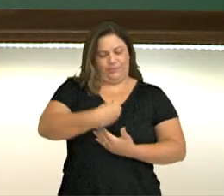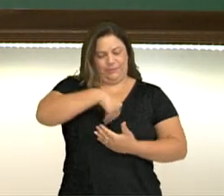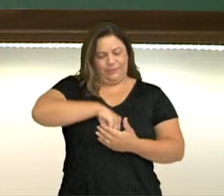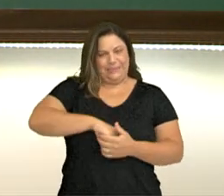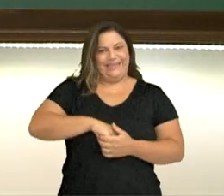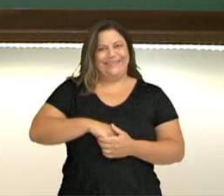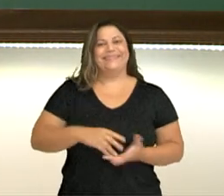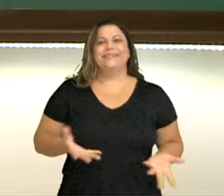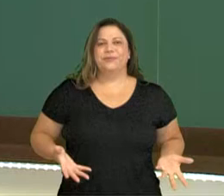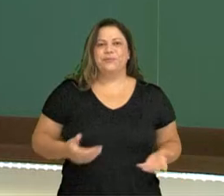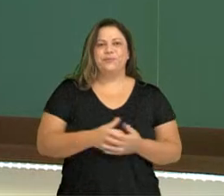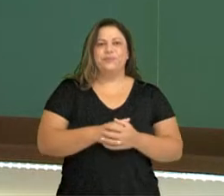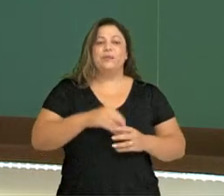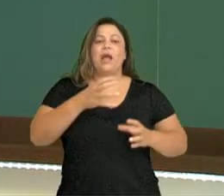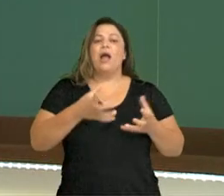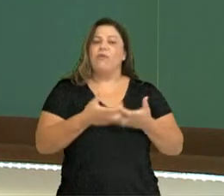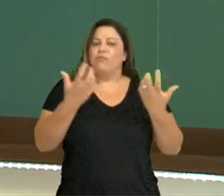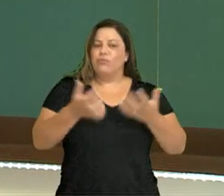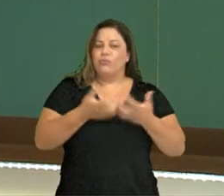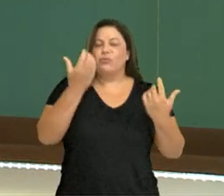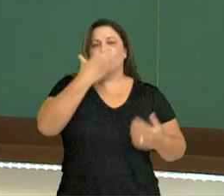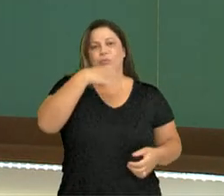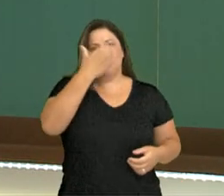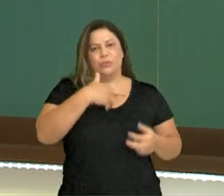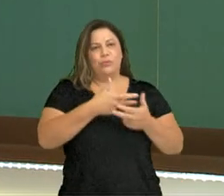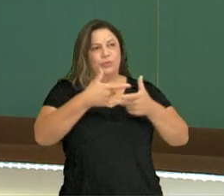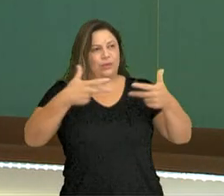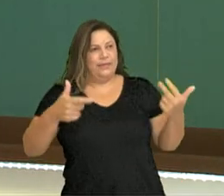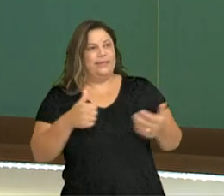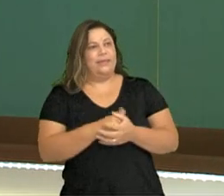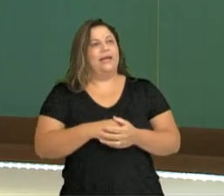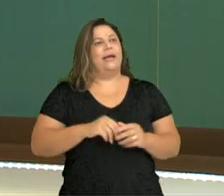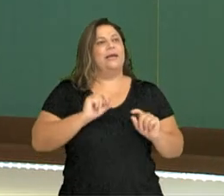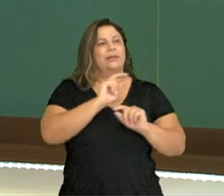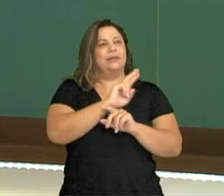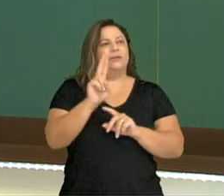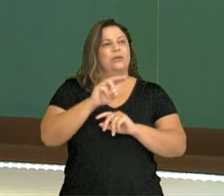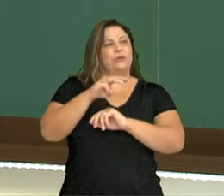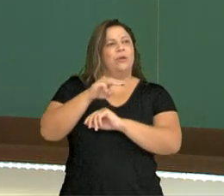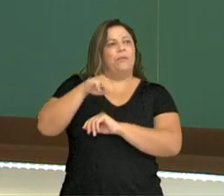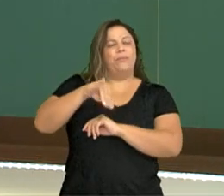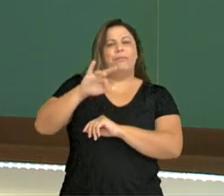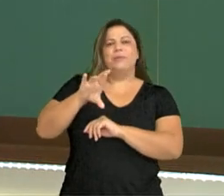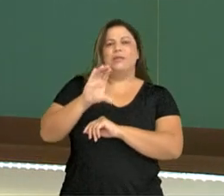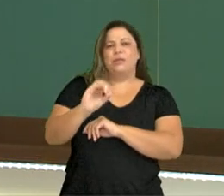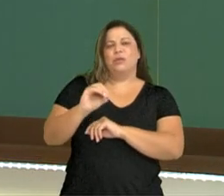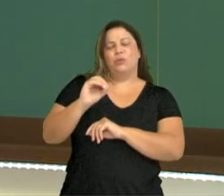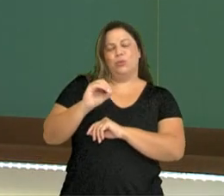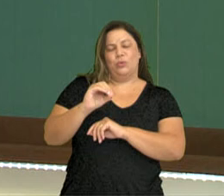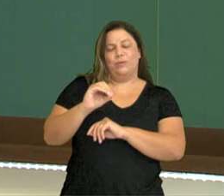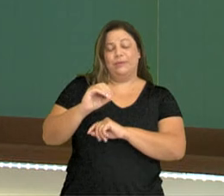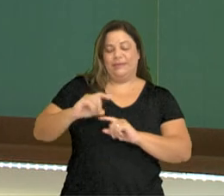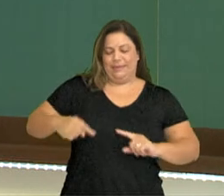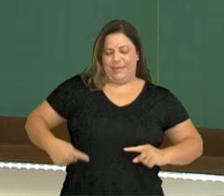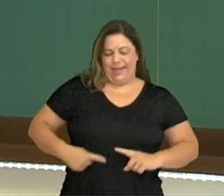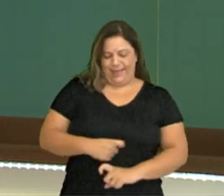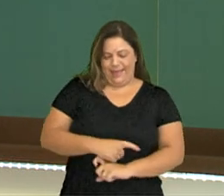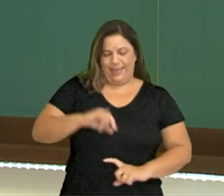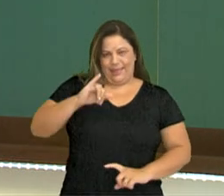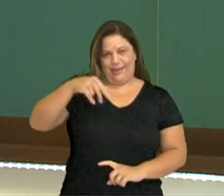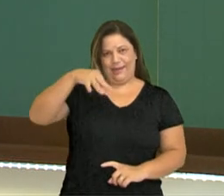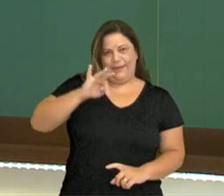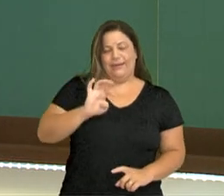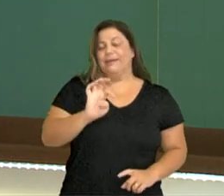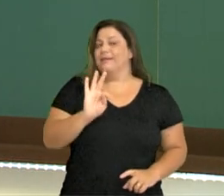nosso intestino. Nós chamamos também de microbiota intestinal, certo? Então, quando a gente tem uma variabilidade, né,